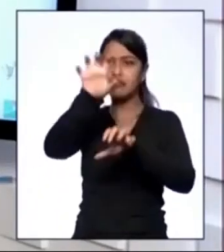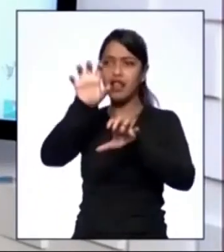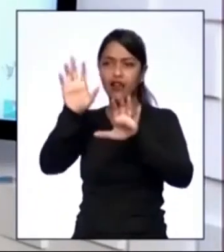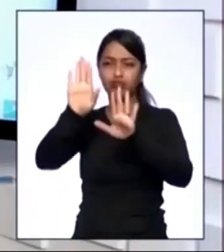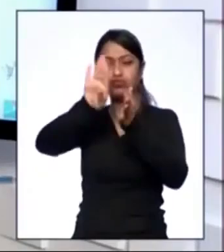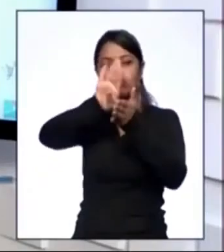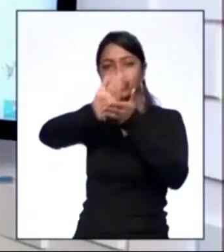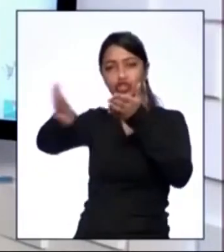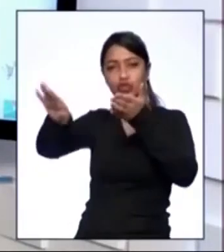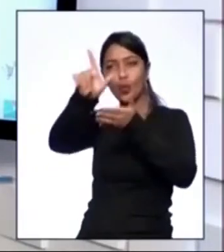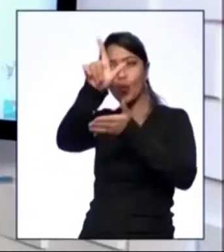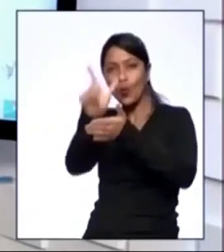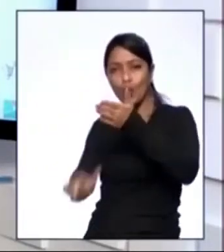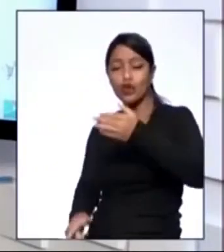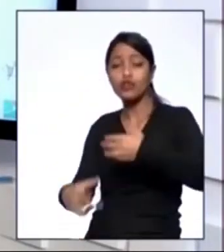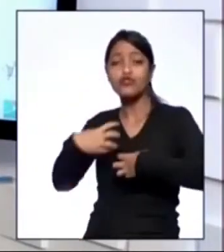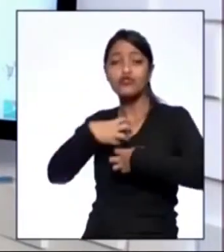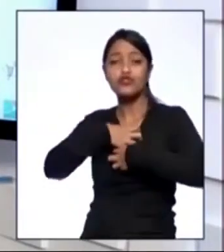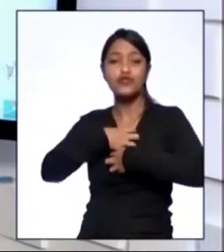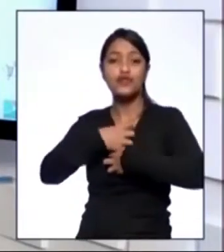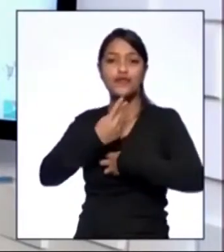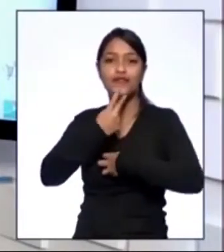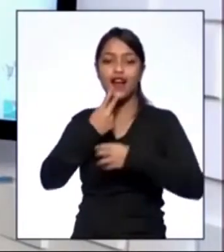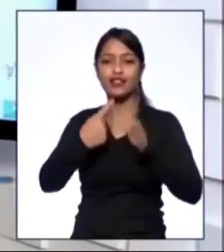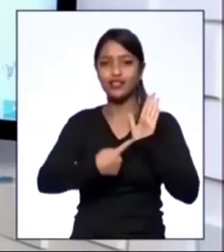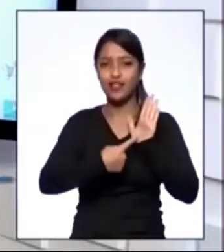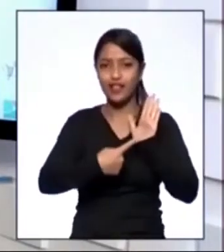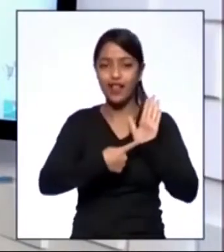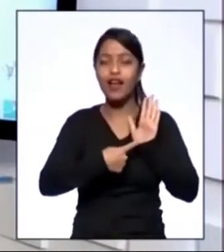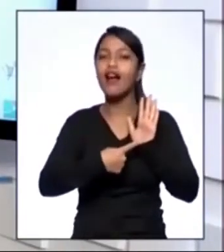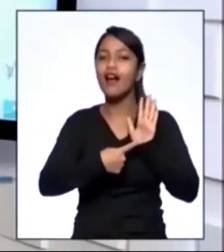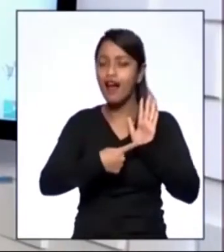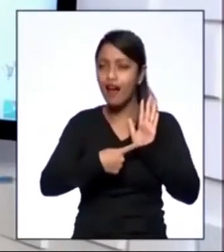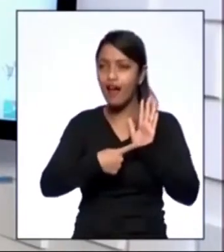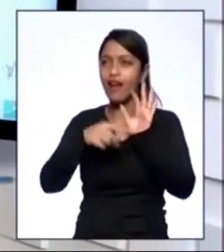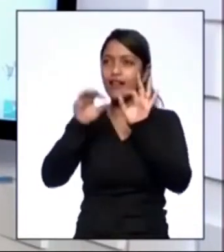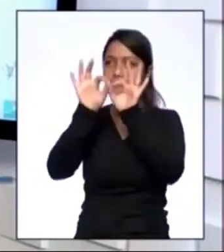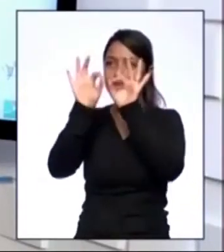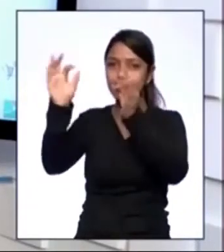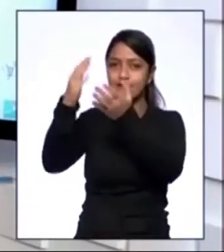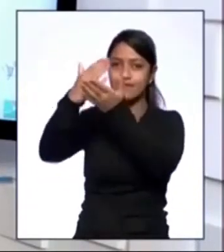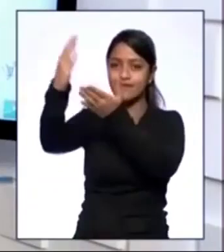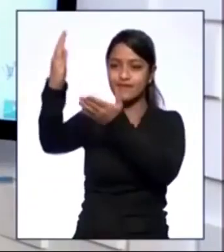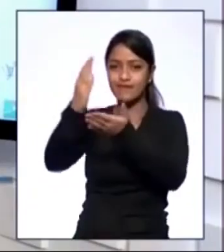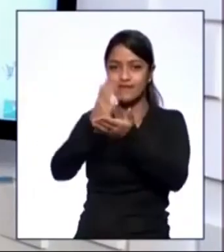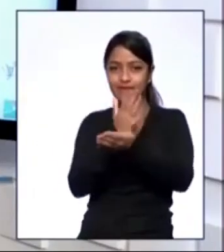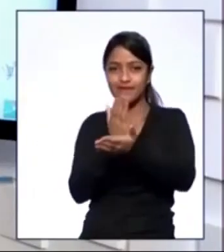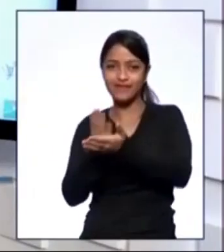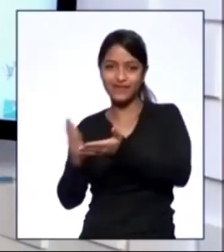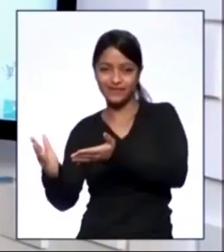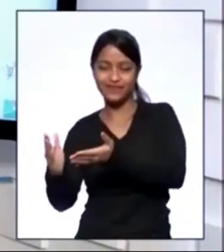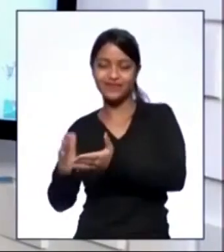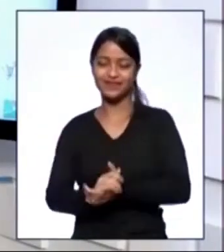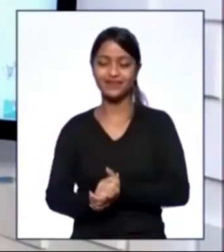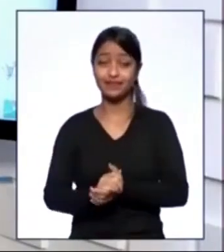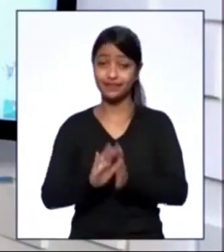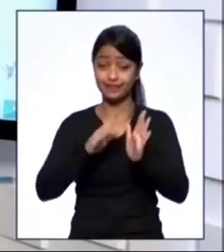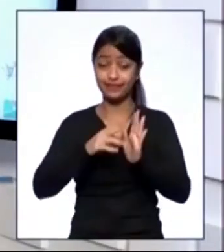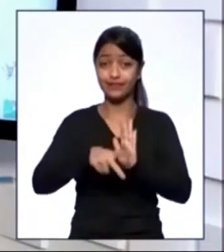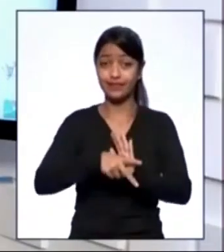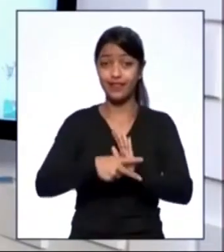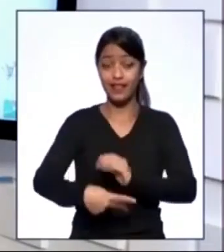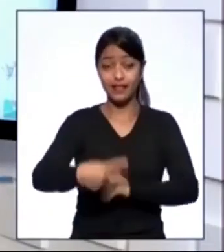pelos dialetos de cada povo. Beleza? Em São Paulo, existem alguns